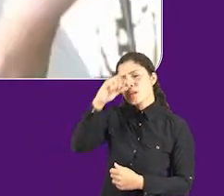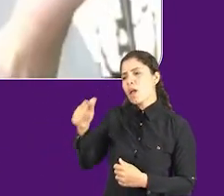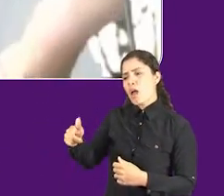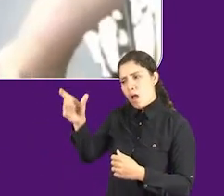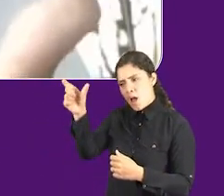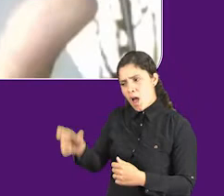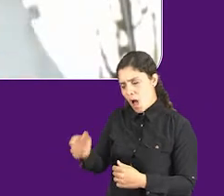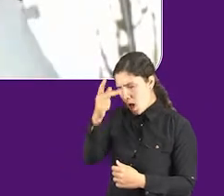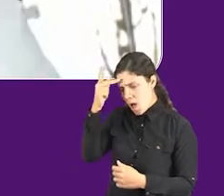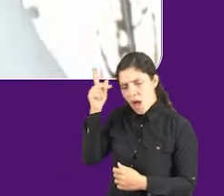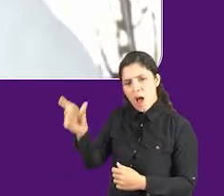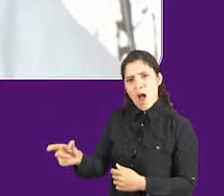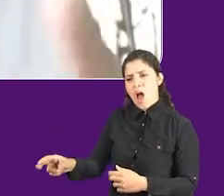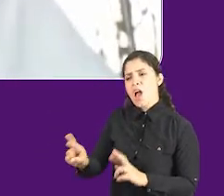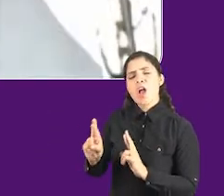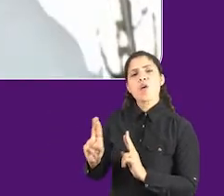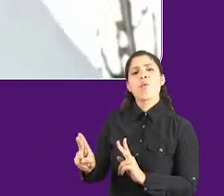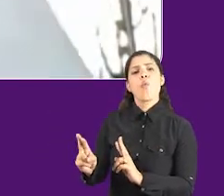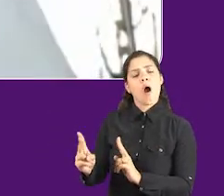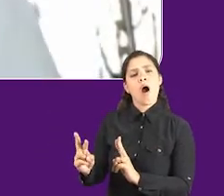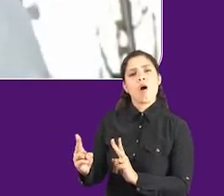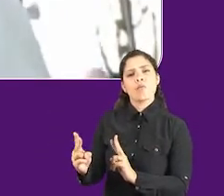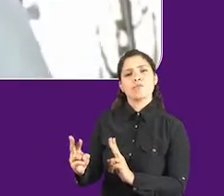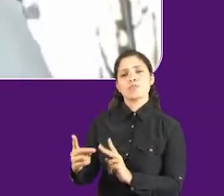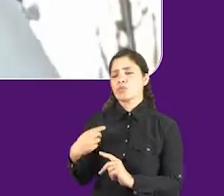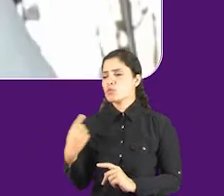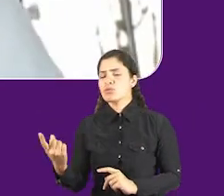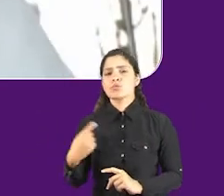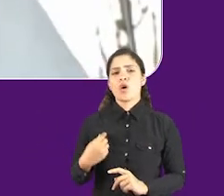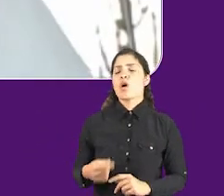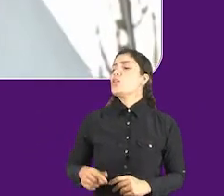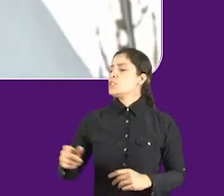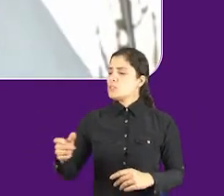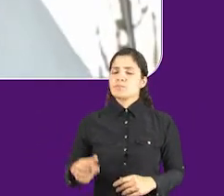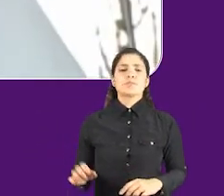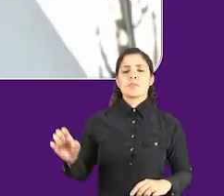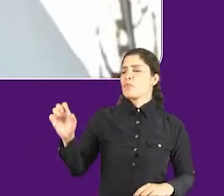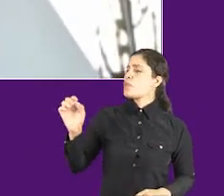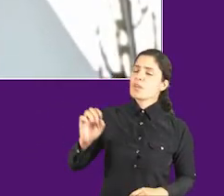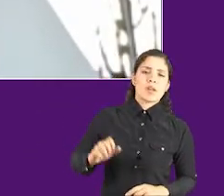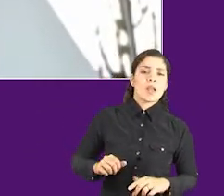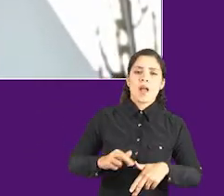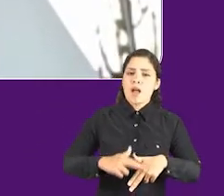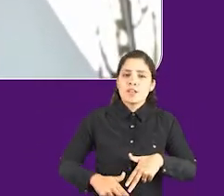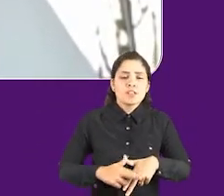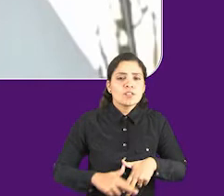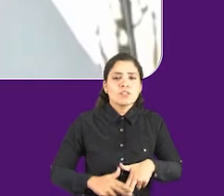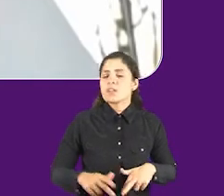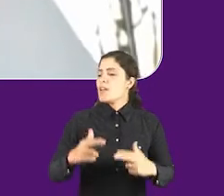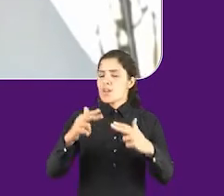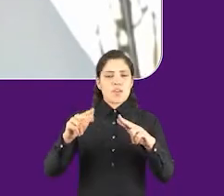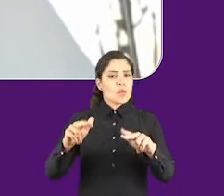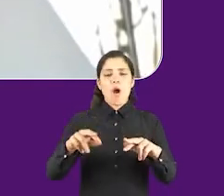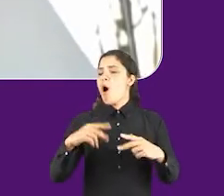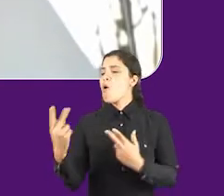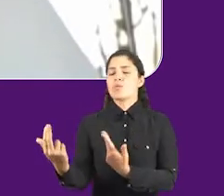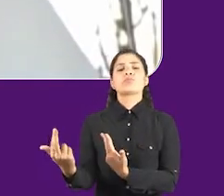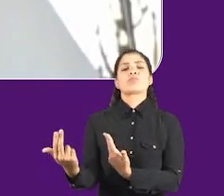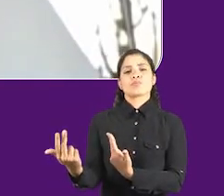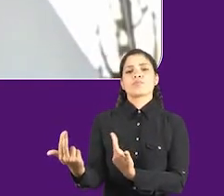de idade agricultor ou qualquer coisa e faz 2 anos que queríamos